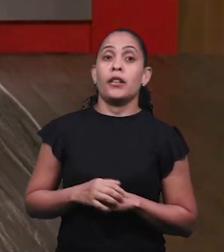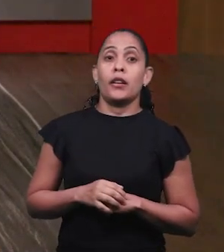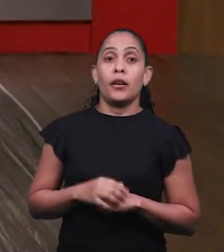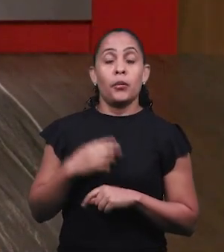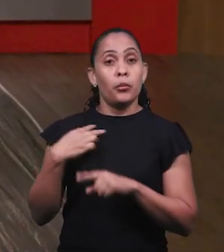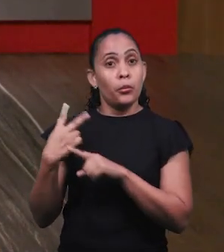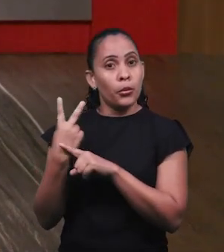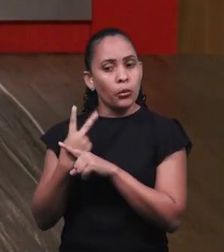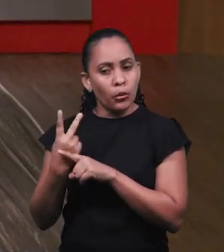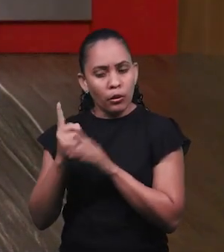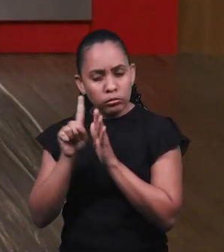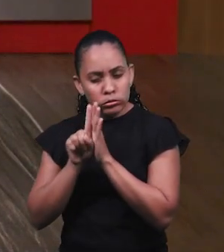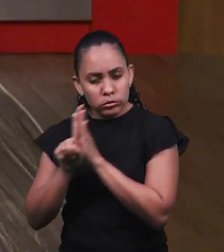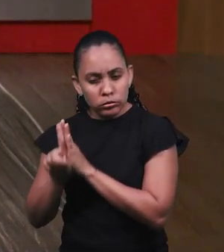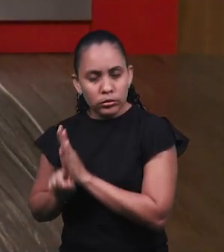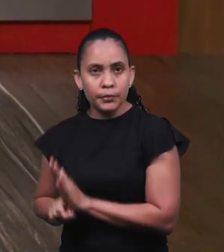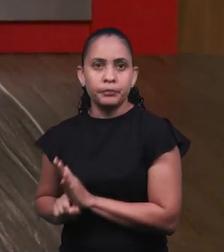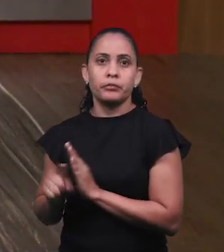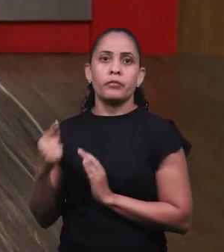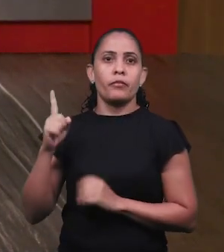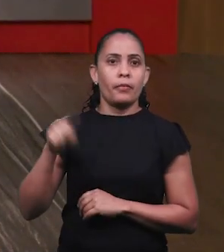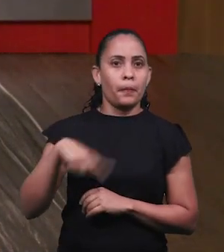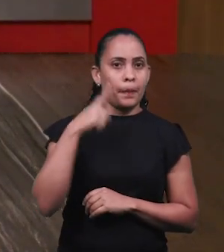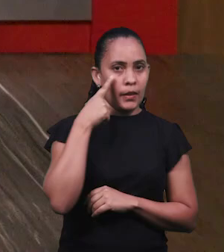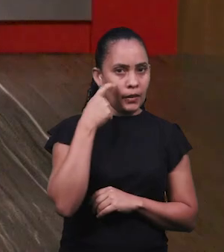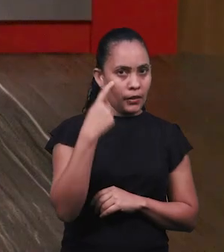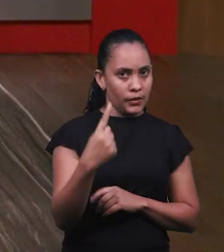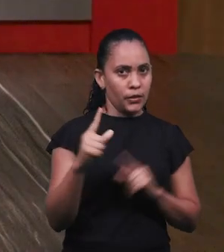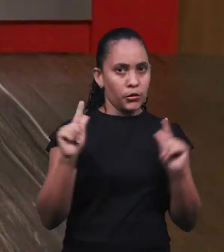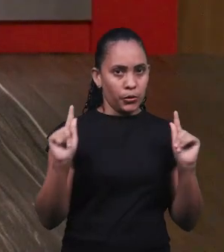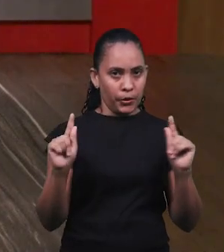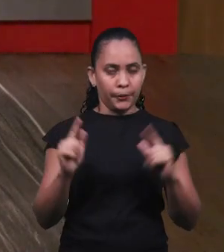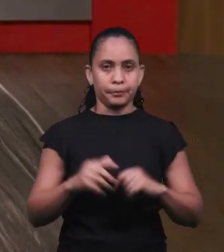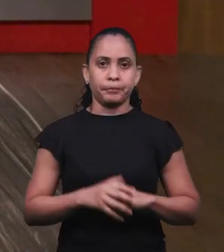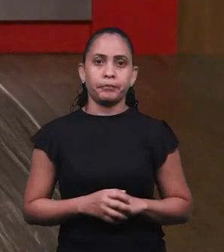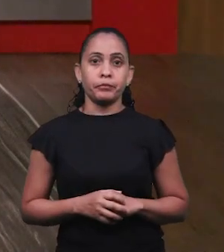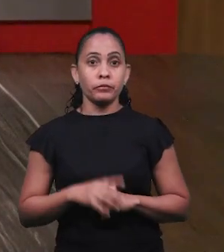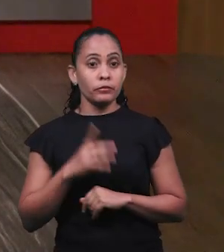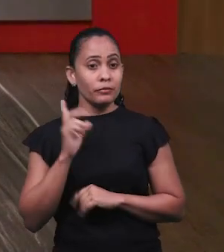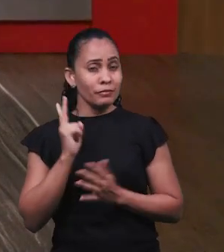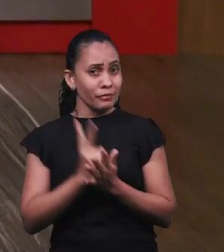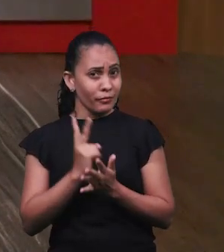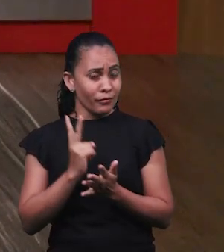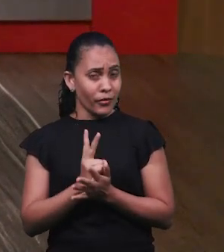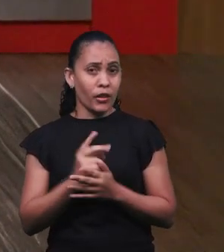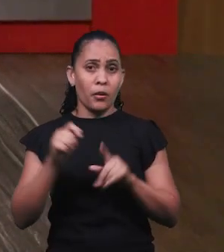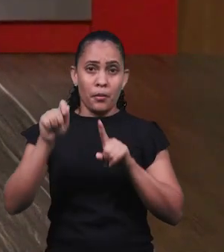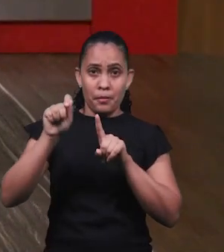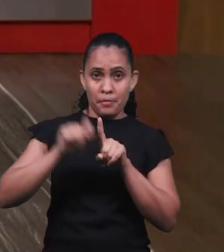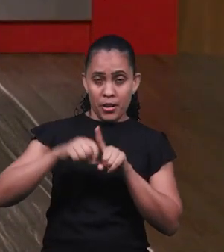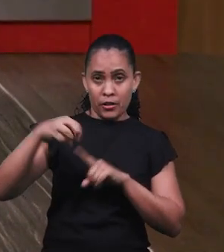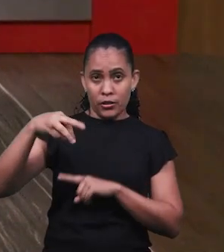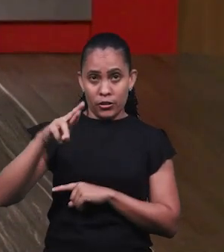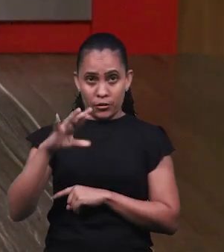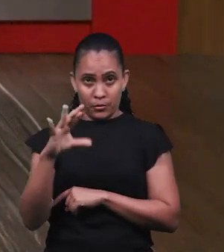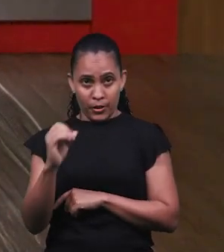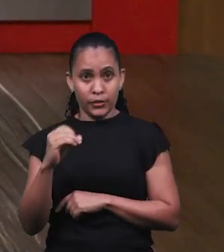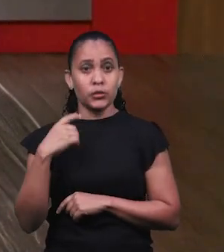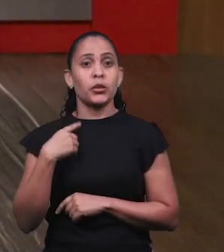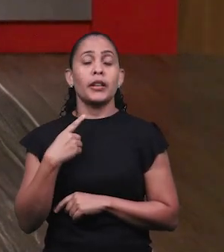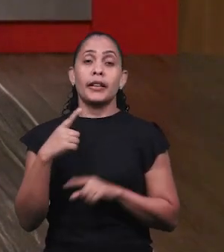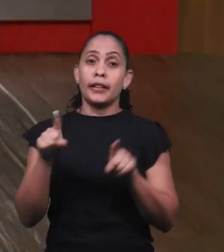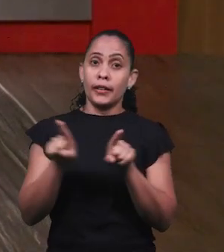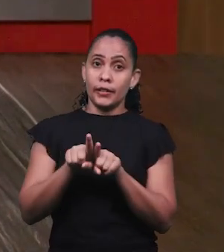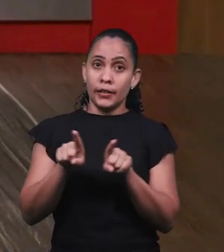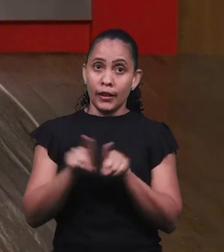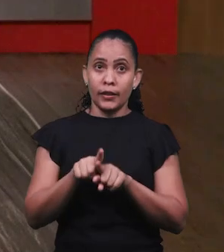que investigue isso. É interessante dizer que todo mês de março nós temos o Dia Mundial do Rim que se